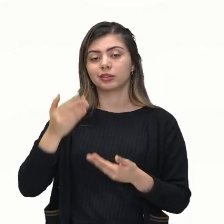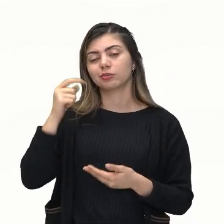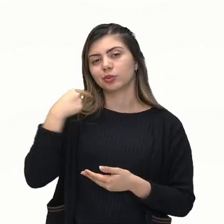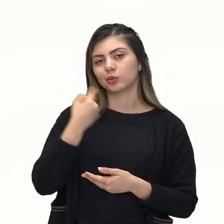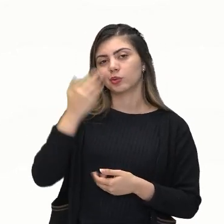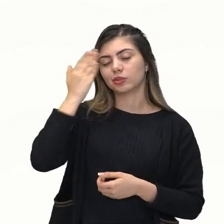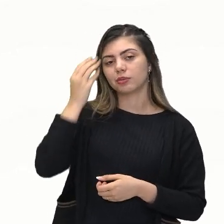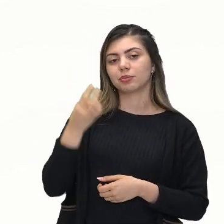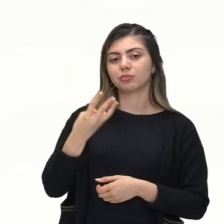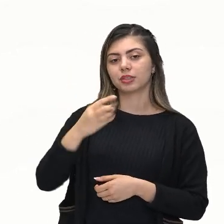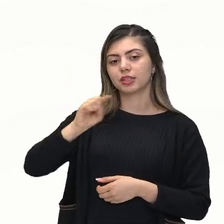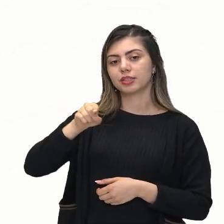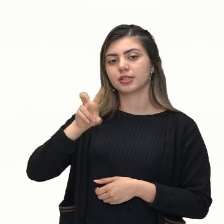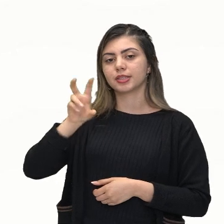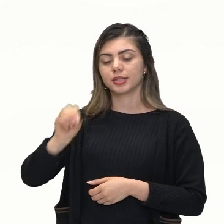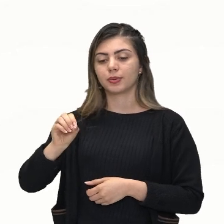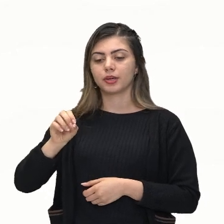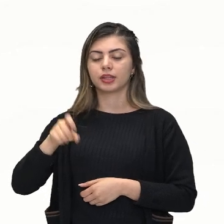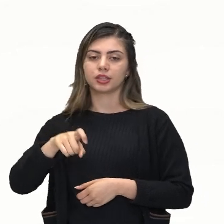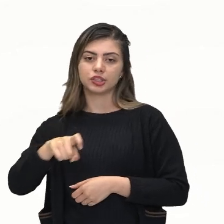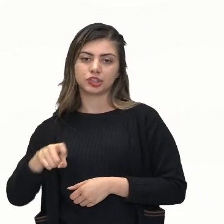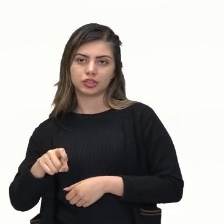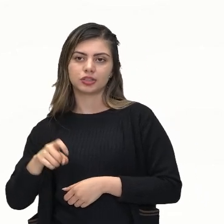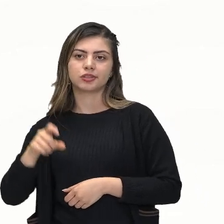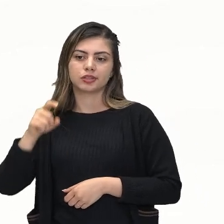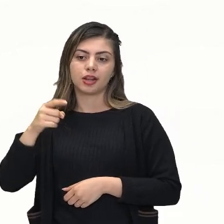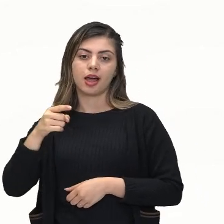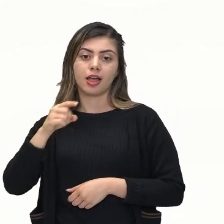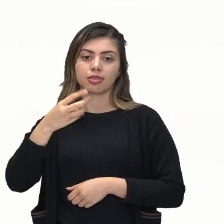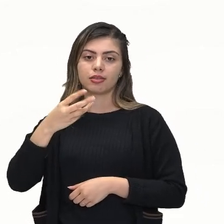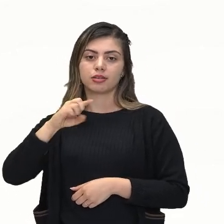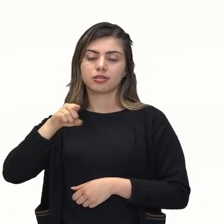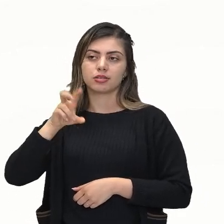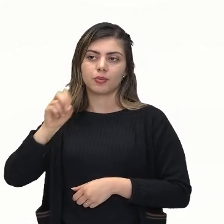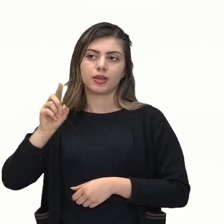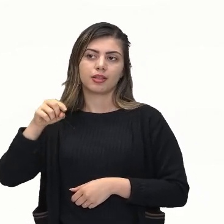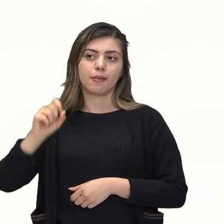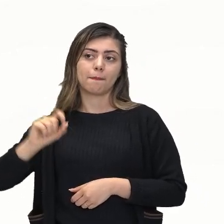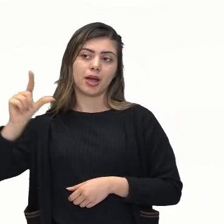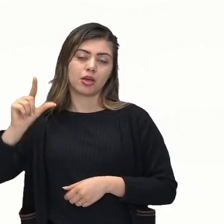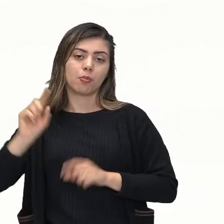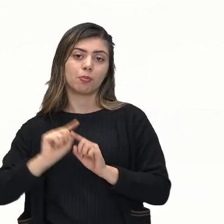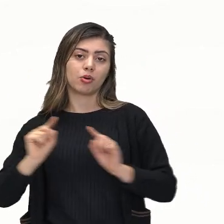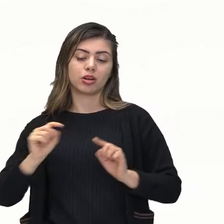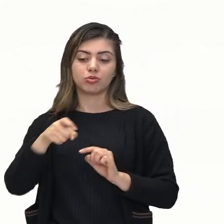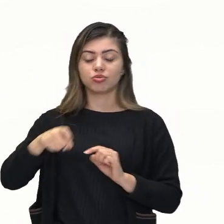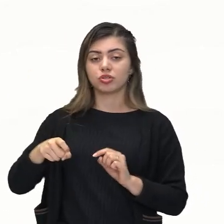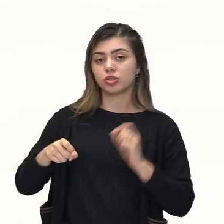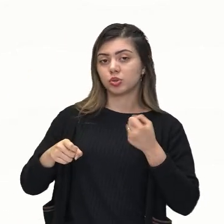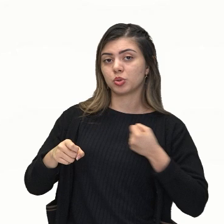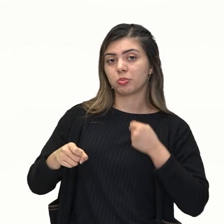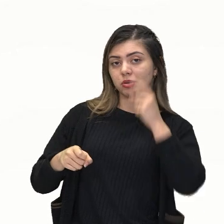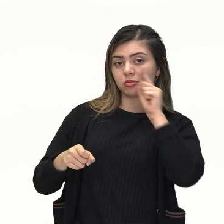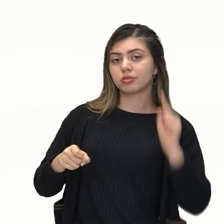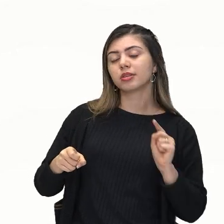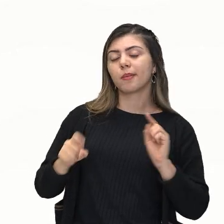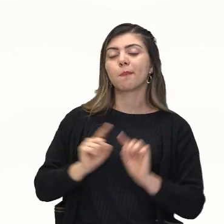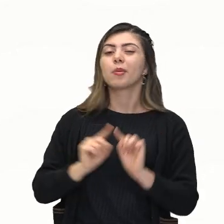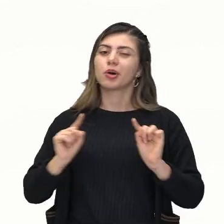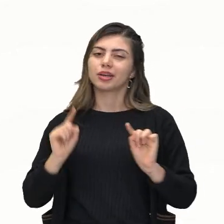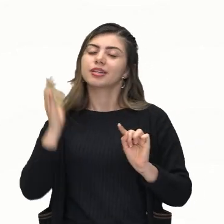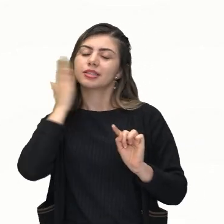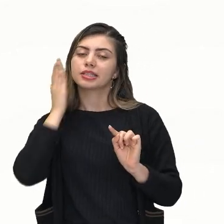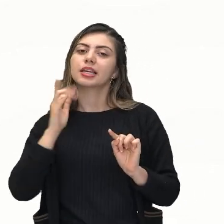3,50 será maior do que x. Eu só ainda não sei quanto vale o x, certo? mas eu sei que ele